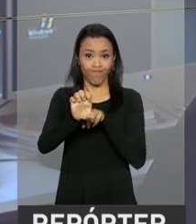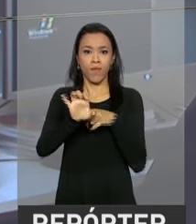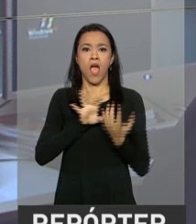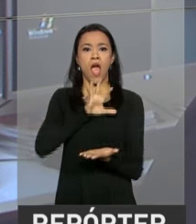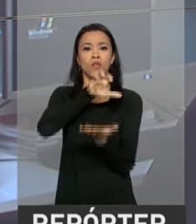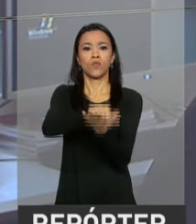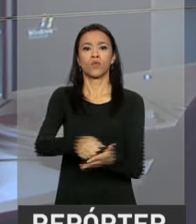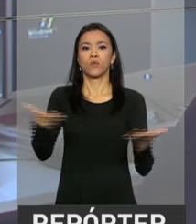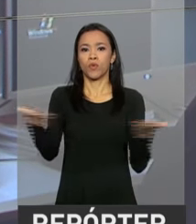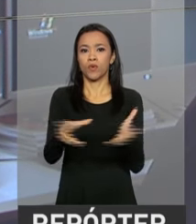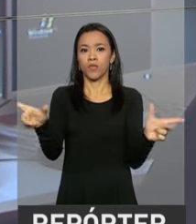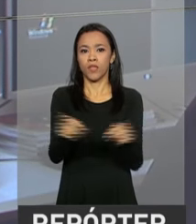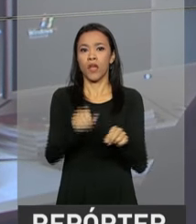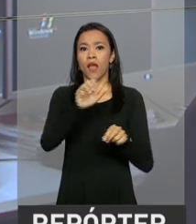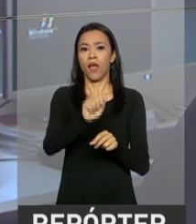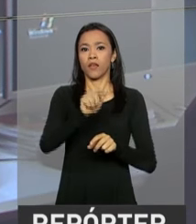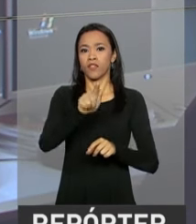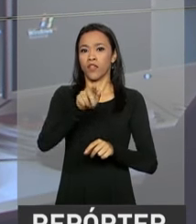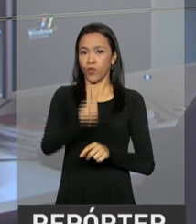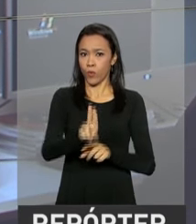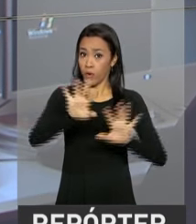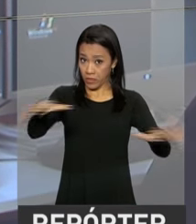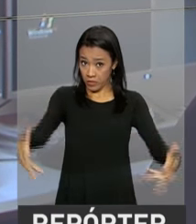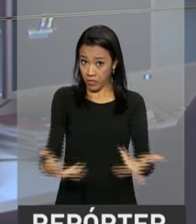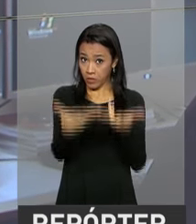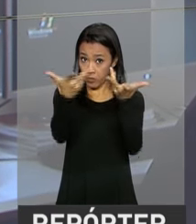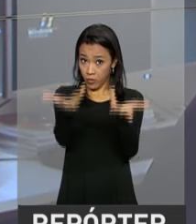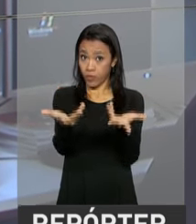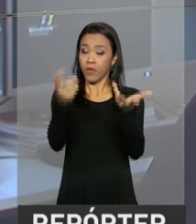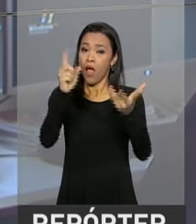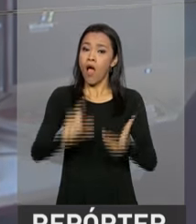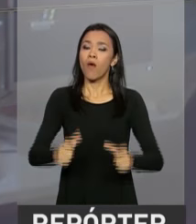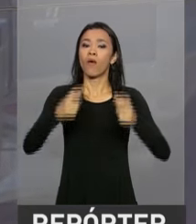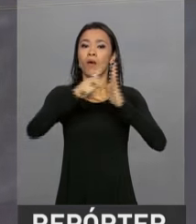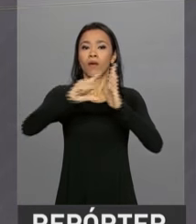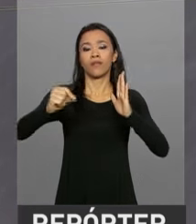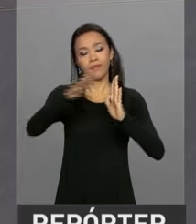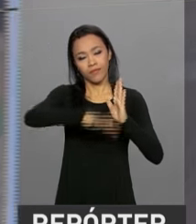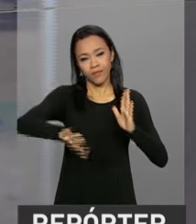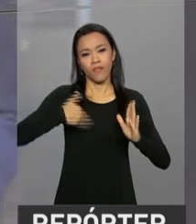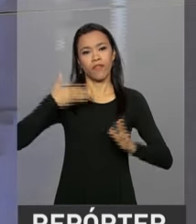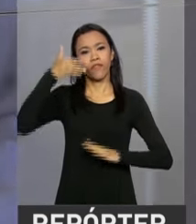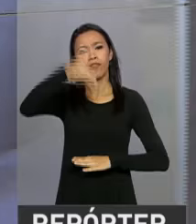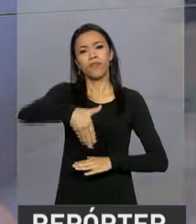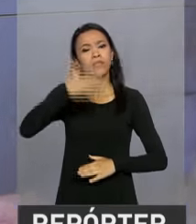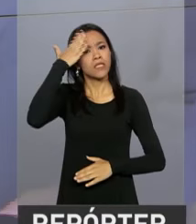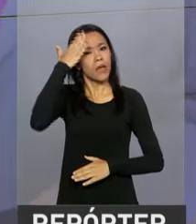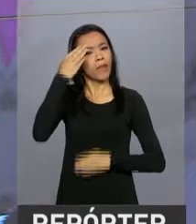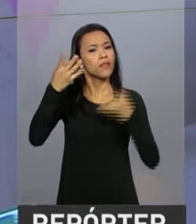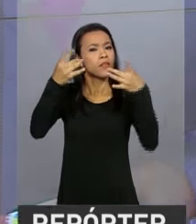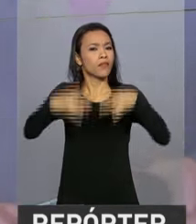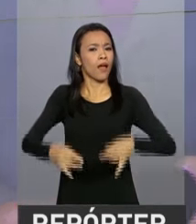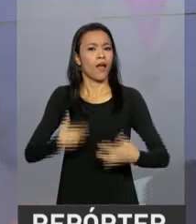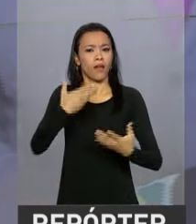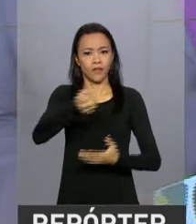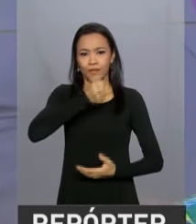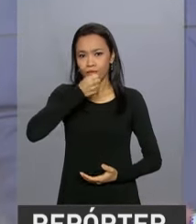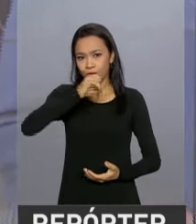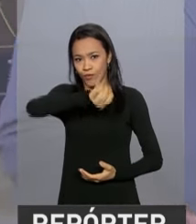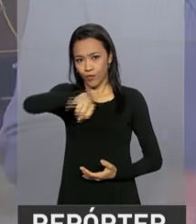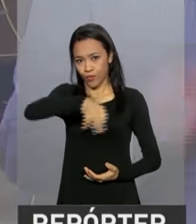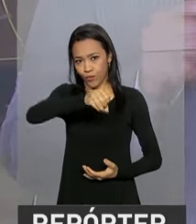a Advocacia Geral da União. A cerimônia será no Palácio do Planalto. E é para lá que vamos saber os detalhes ao vivo com o João Pedro Neto. Oi, João